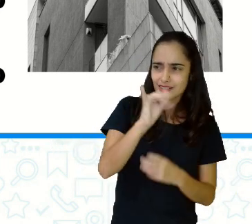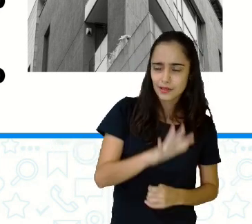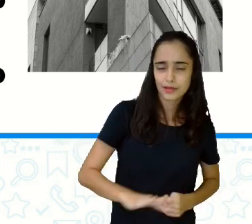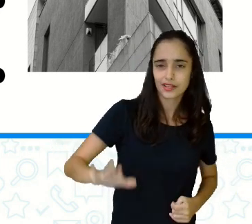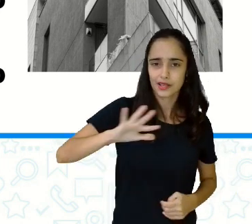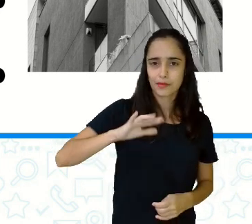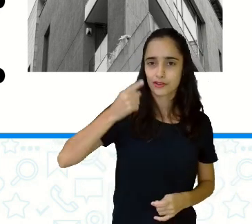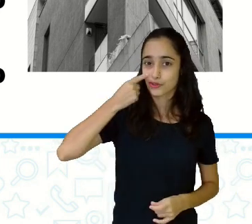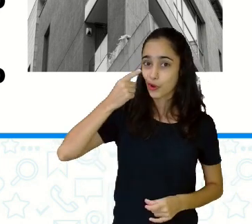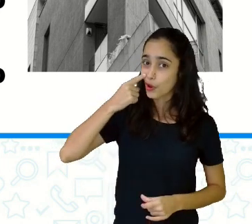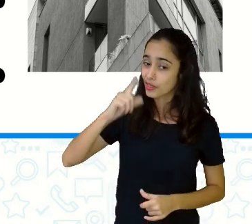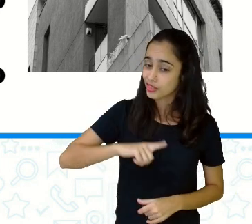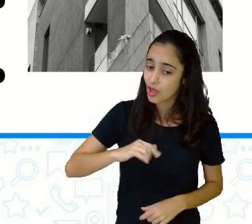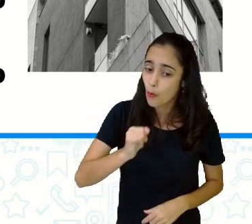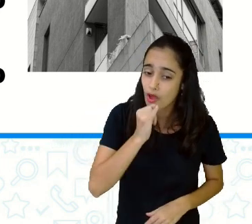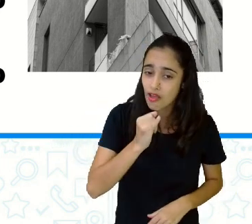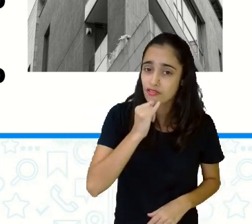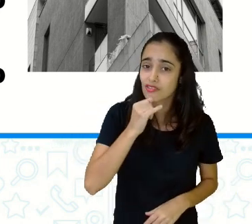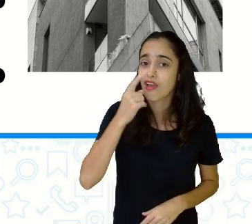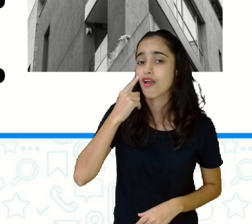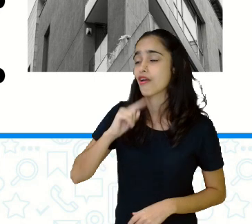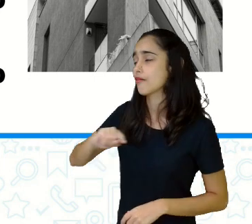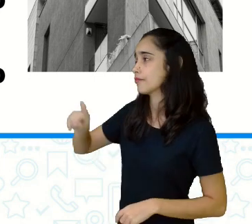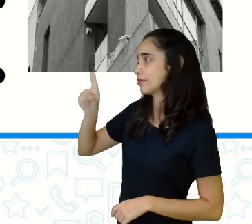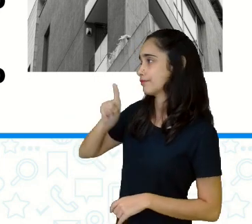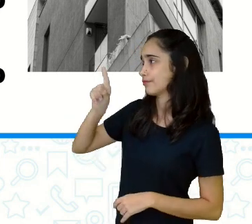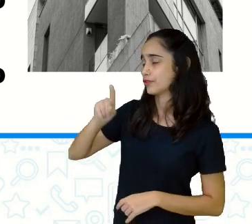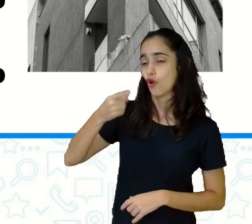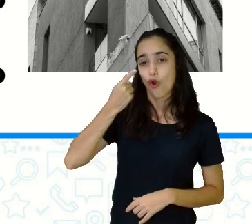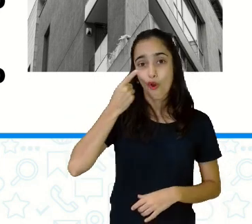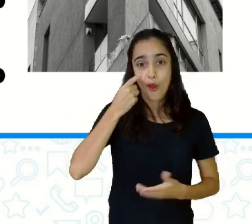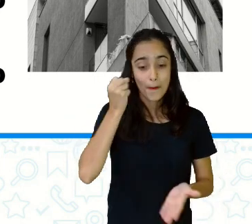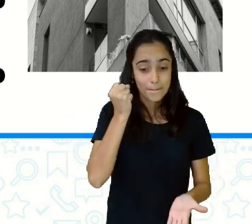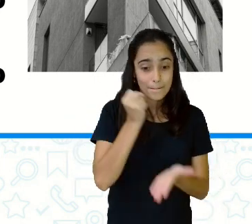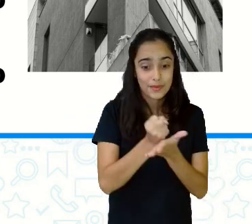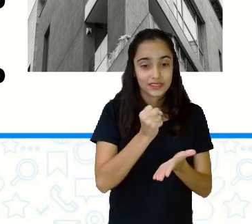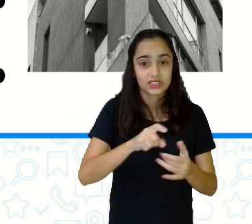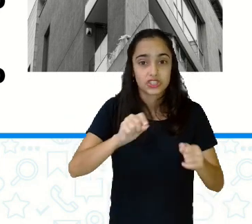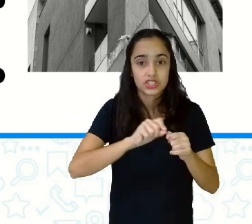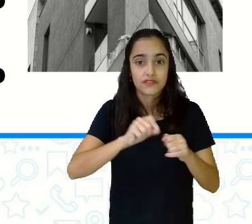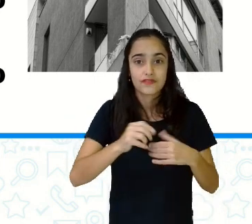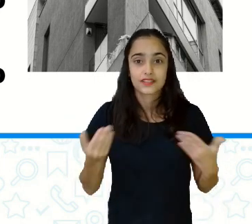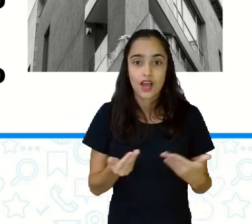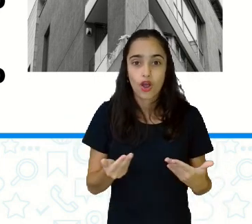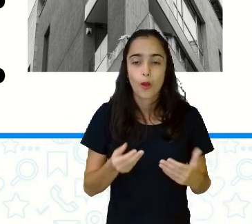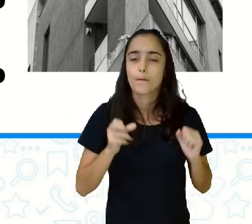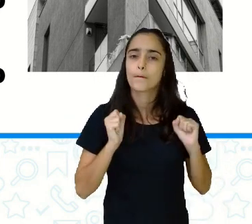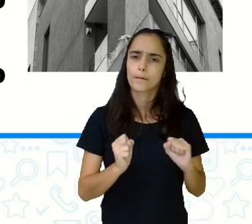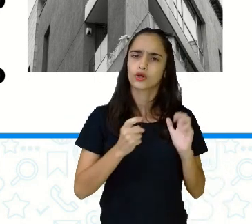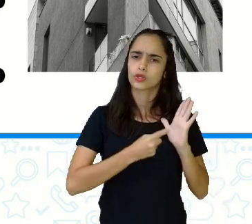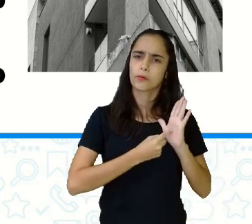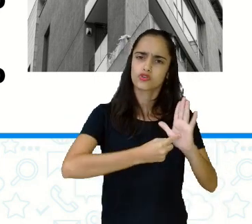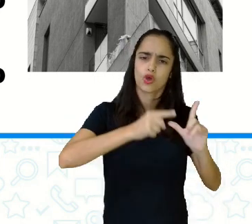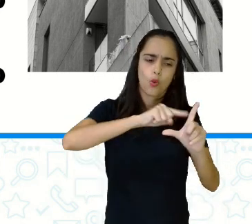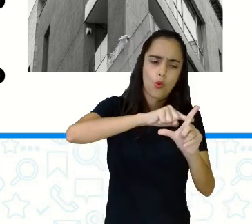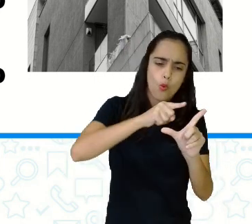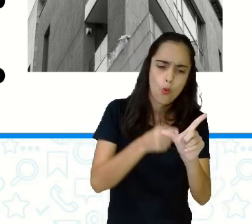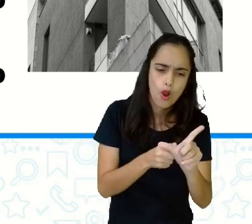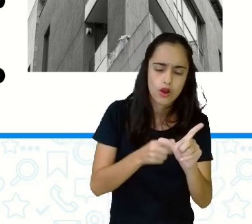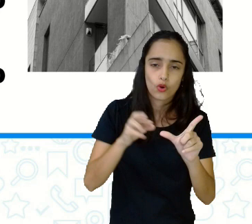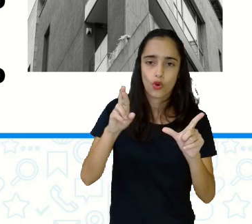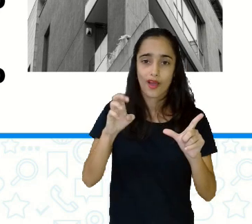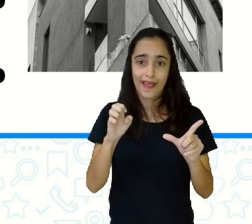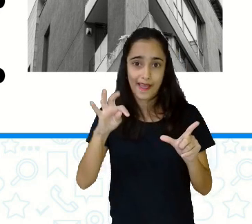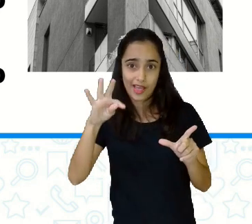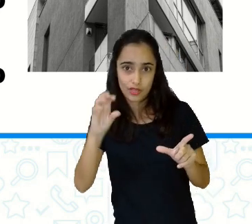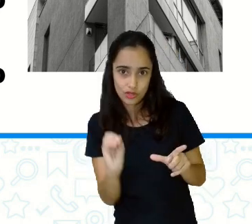ó. Olha a marcação que está sendo feita aí. Pode indicar um ângulo reto. Esse desenho poderia indicar um ângulo